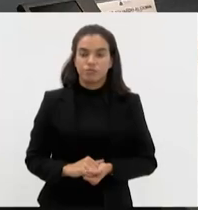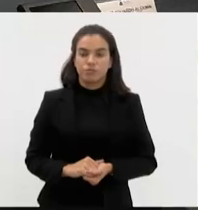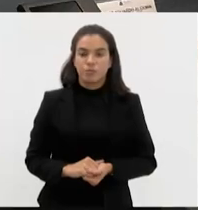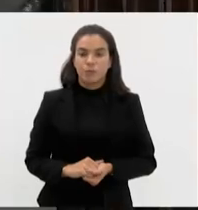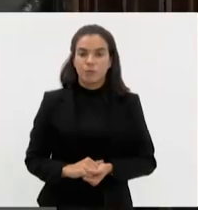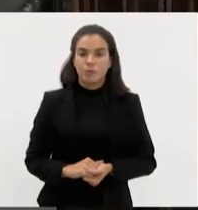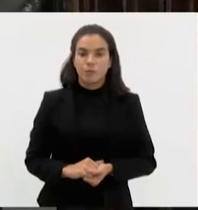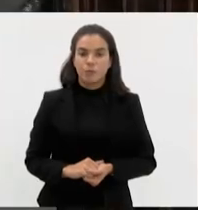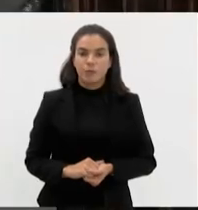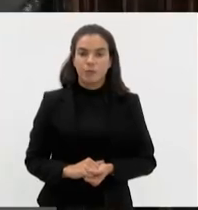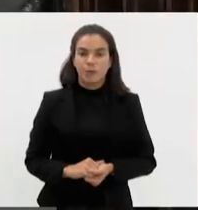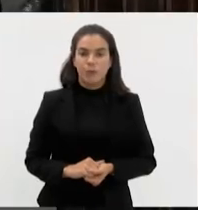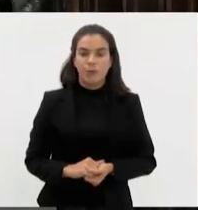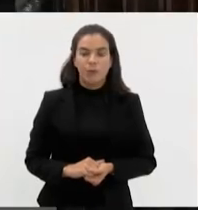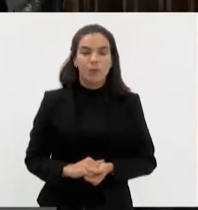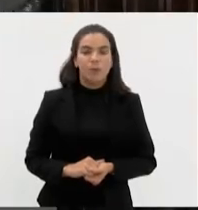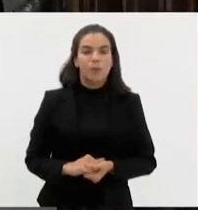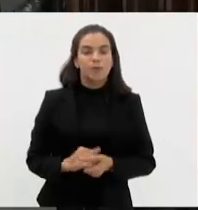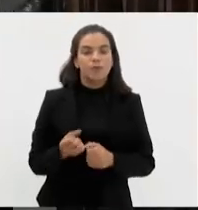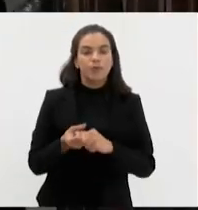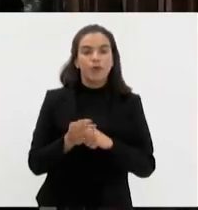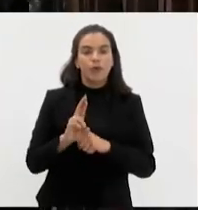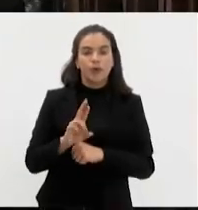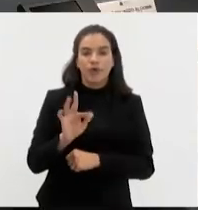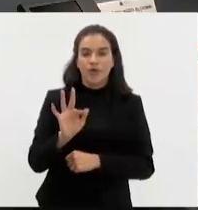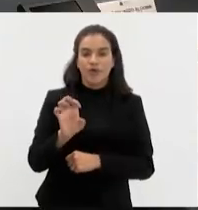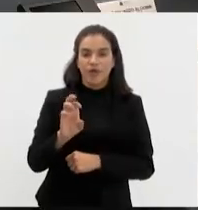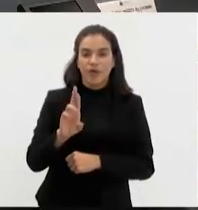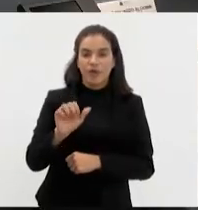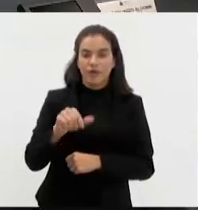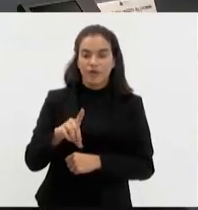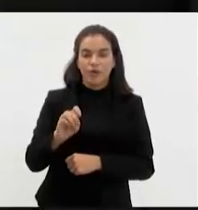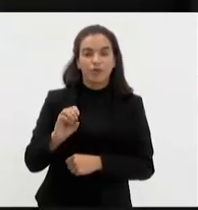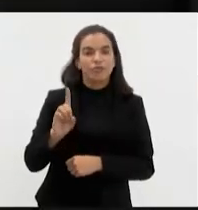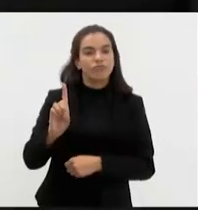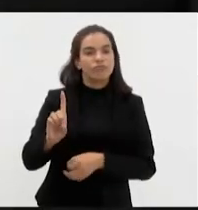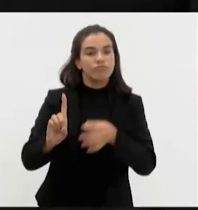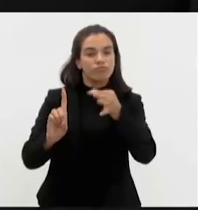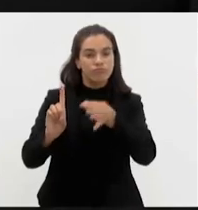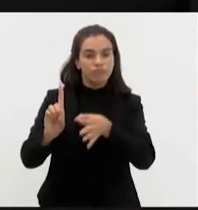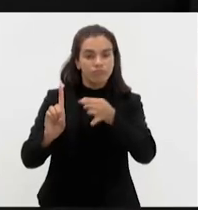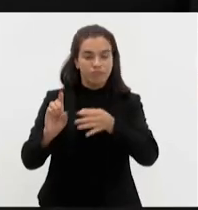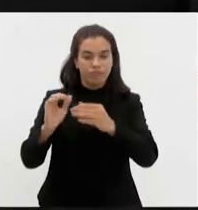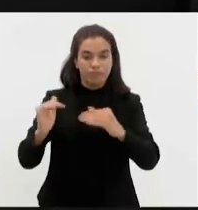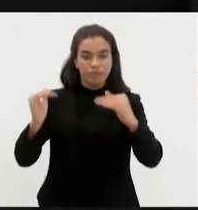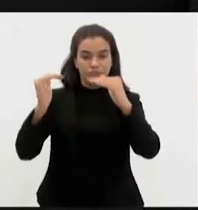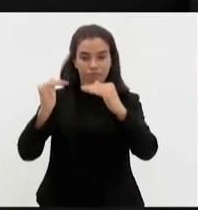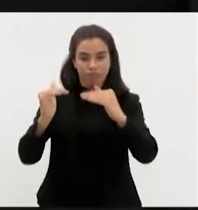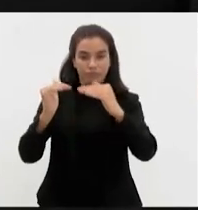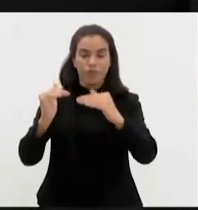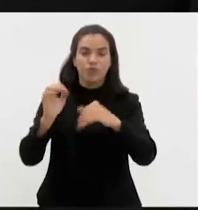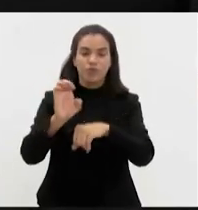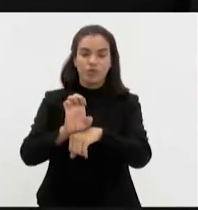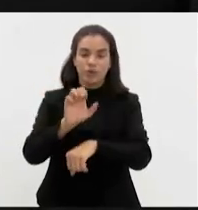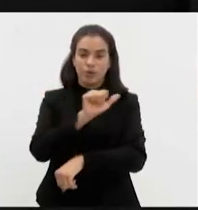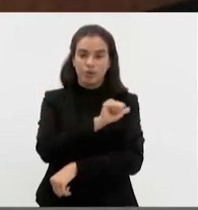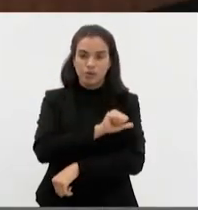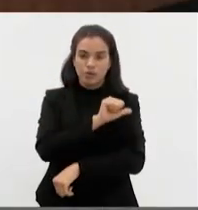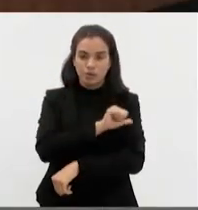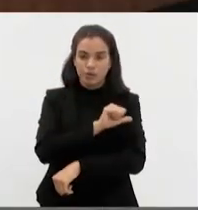Janeiro Dr Fernando Cerqueira Chagas Desembargador do Tribunal de Justiça do Rio de